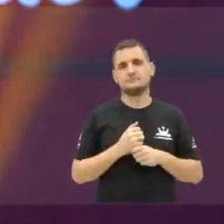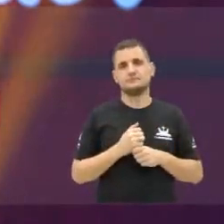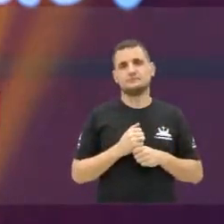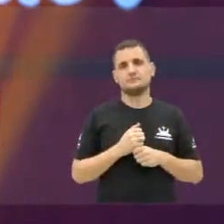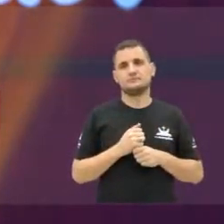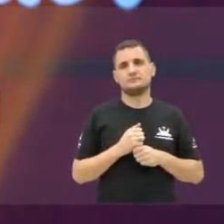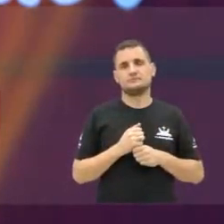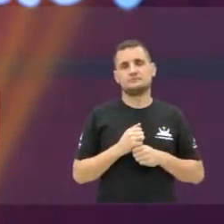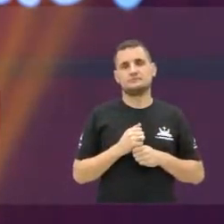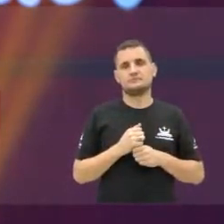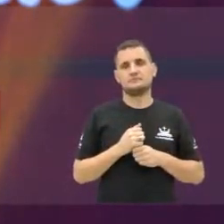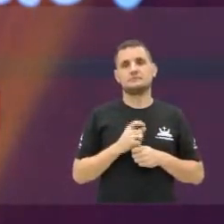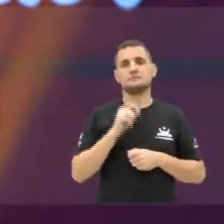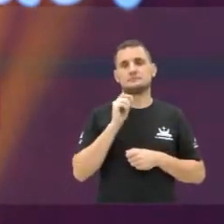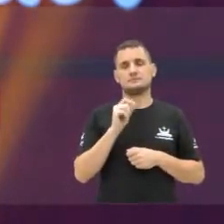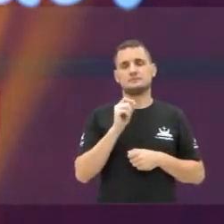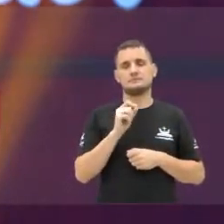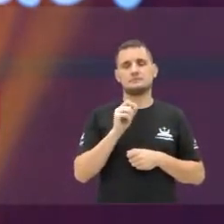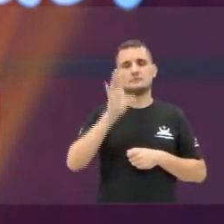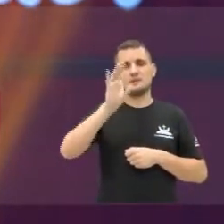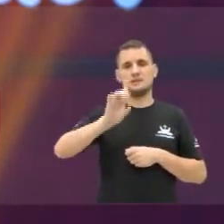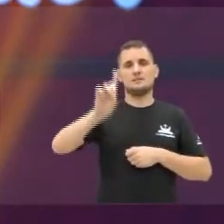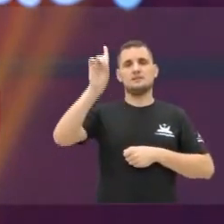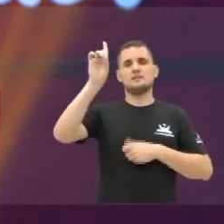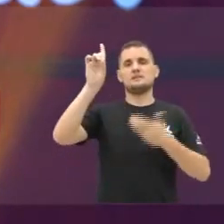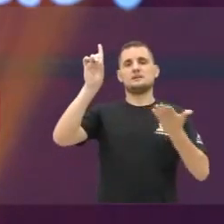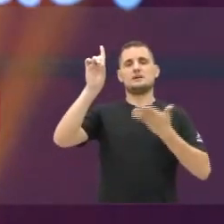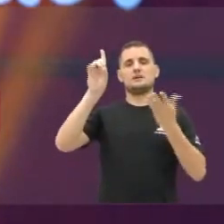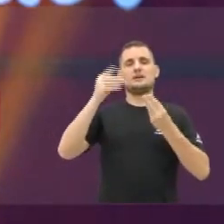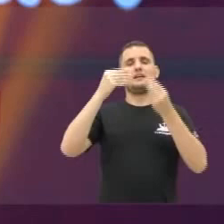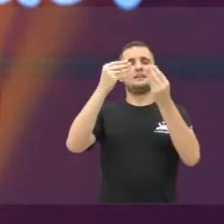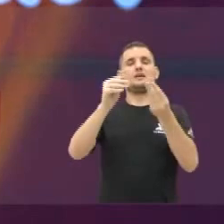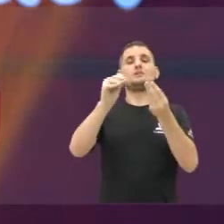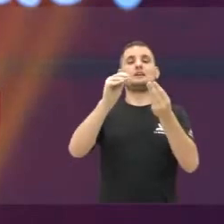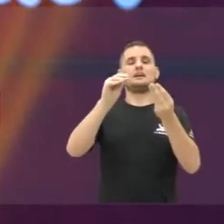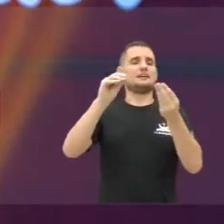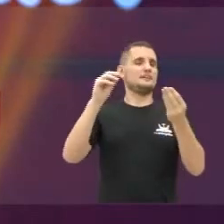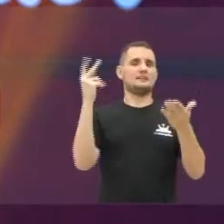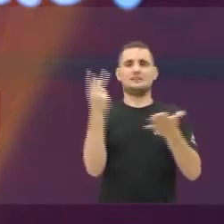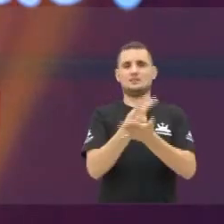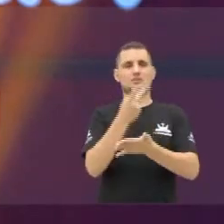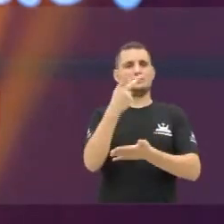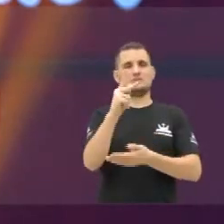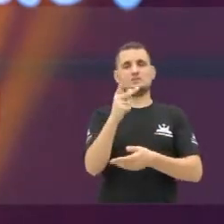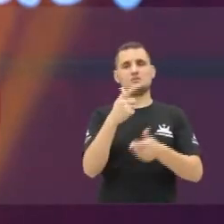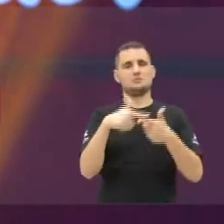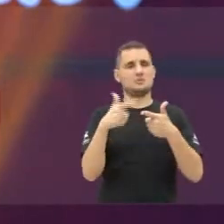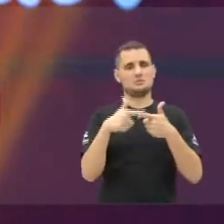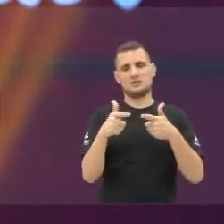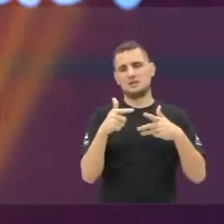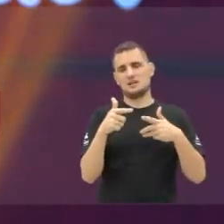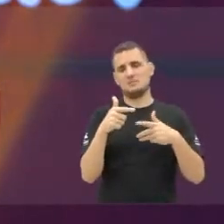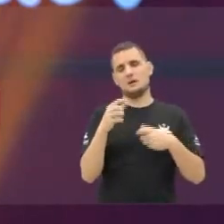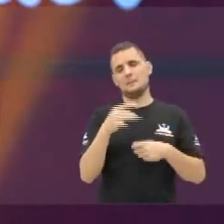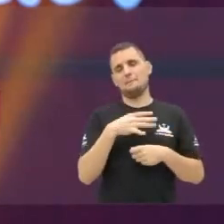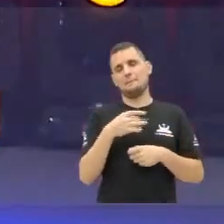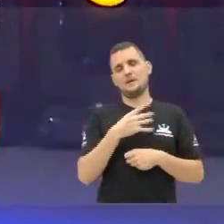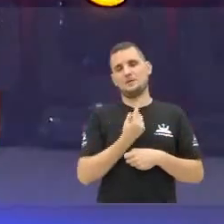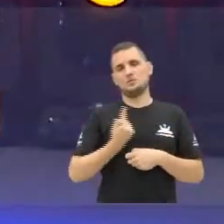Aqui Deus manda a solução para a cura do medo e da